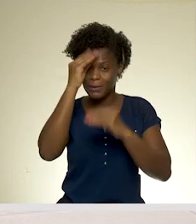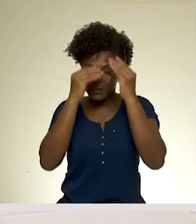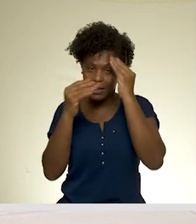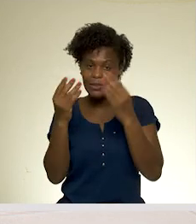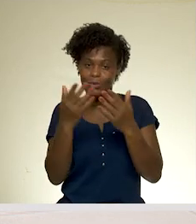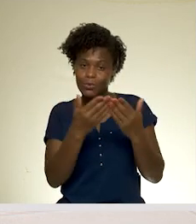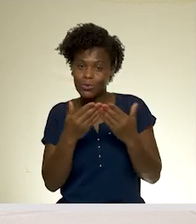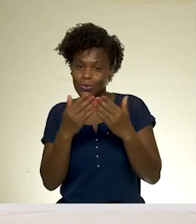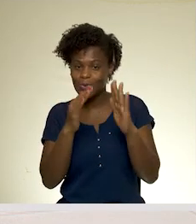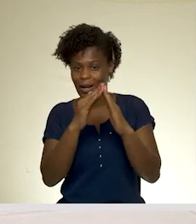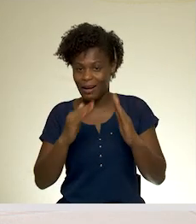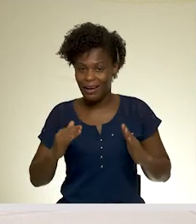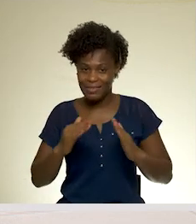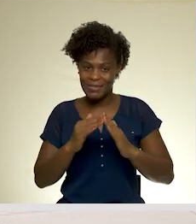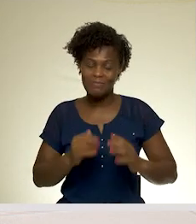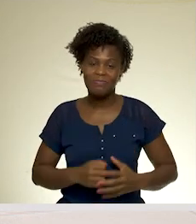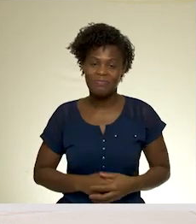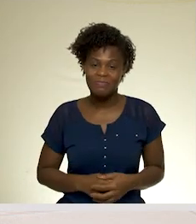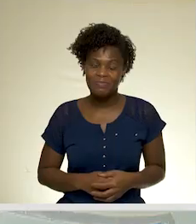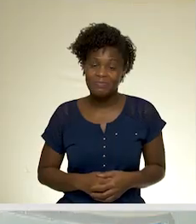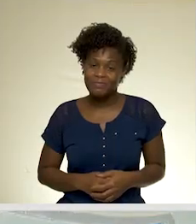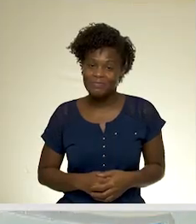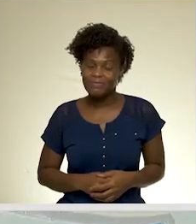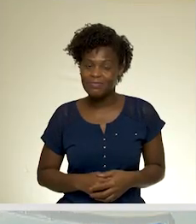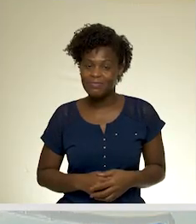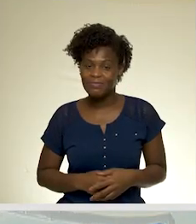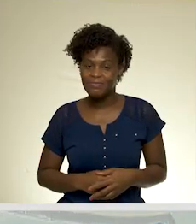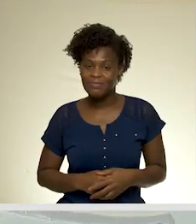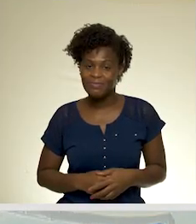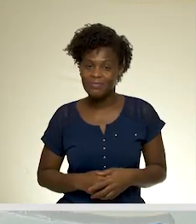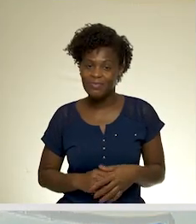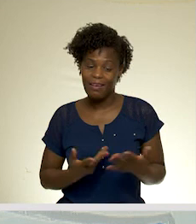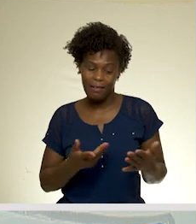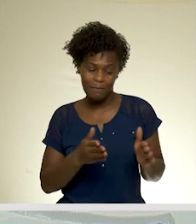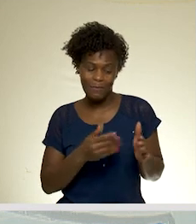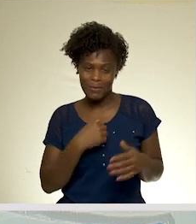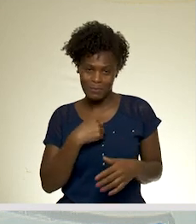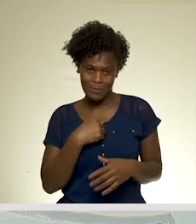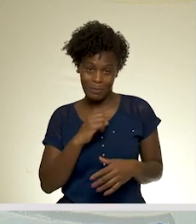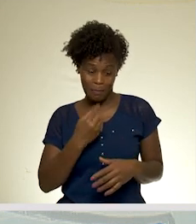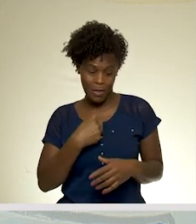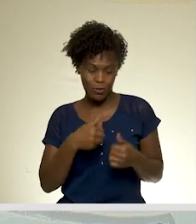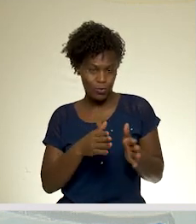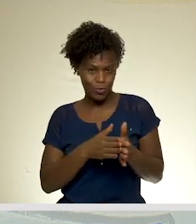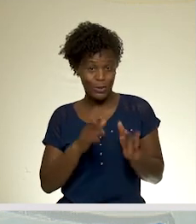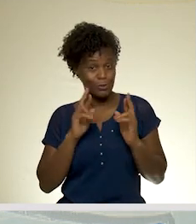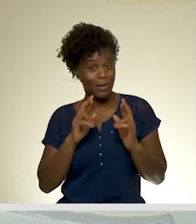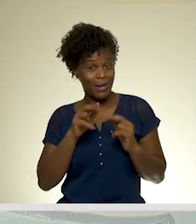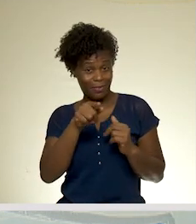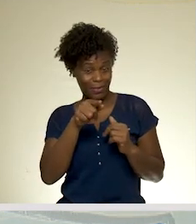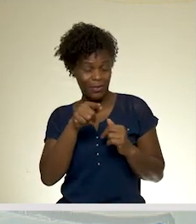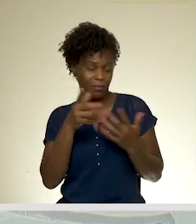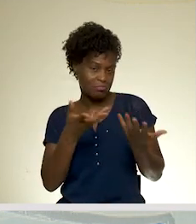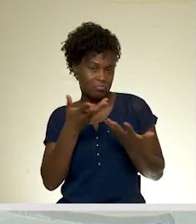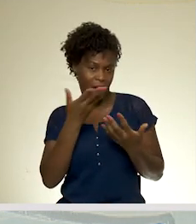Aprender e Estudar em Casa. Da minha parte é tudo. Espero que a aula tenha